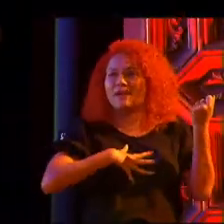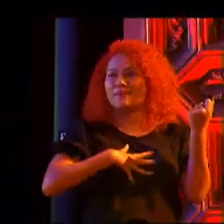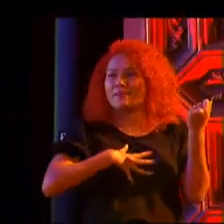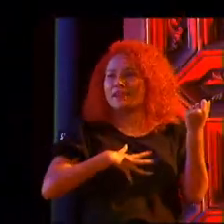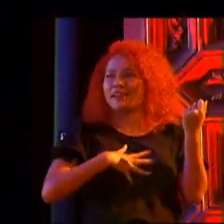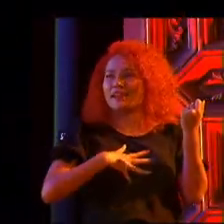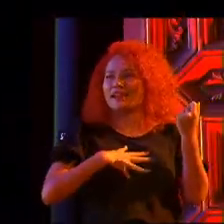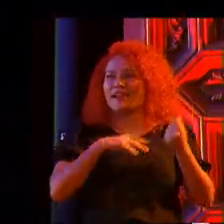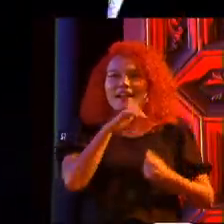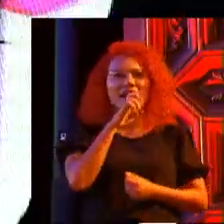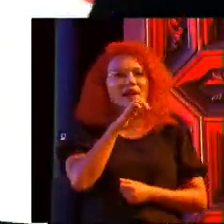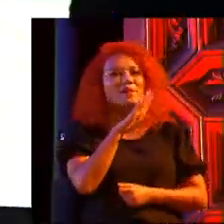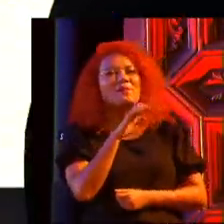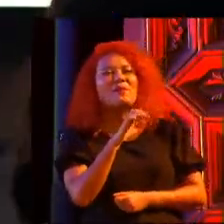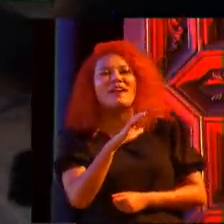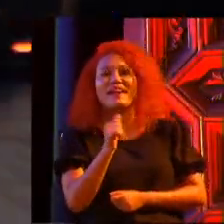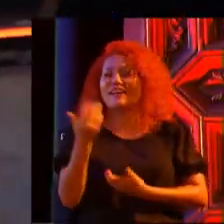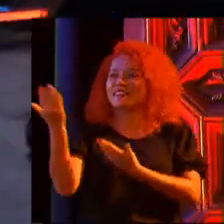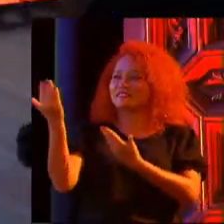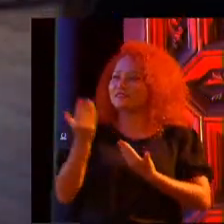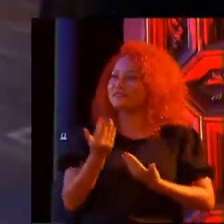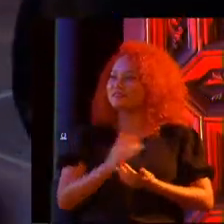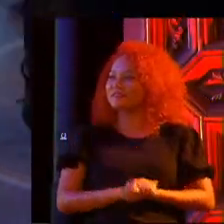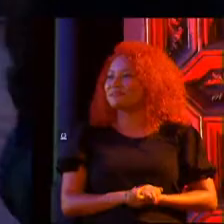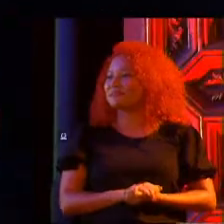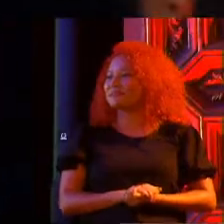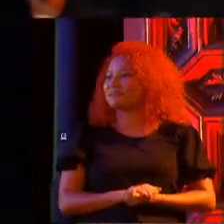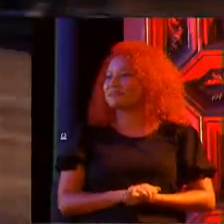Lindsay! Bem bonita!